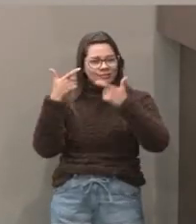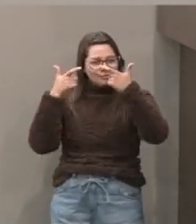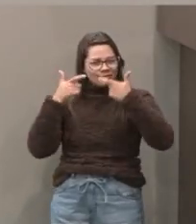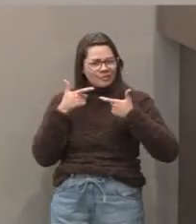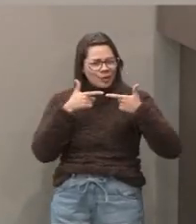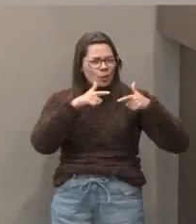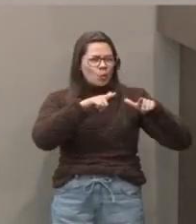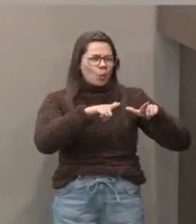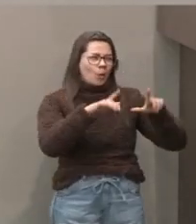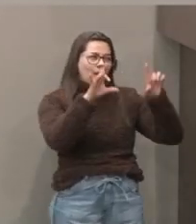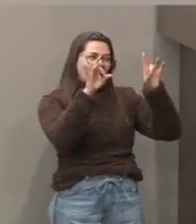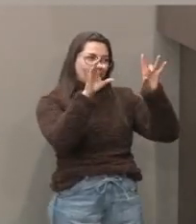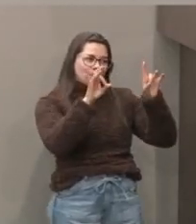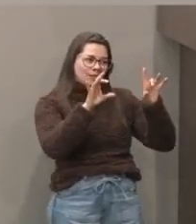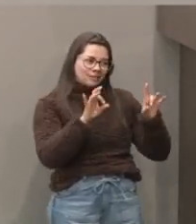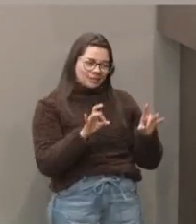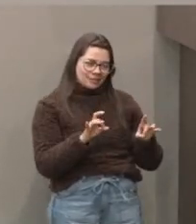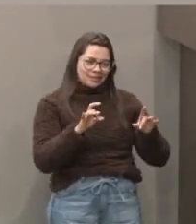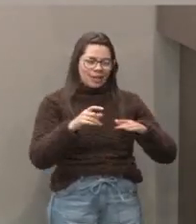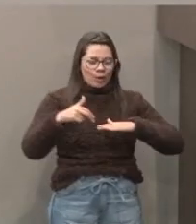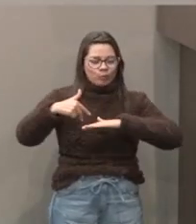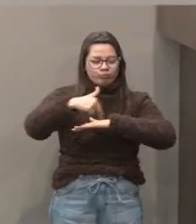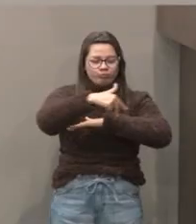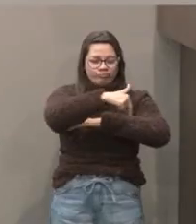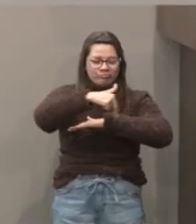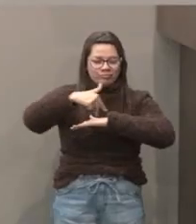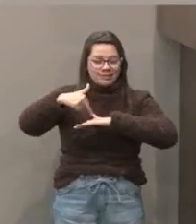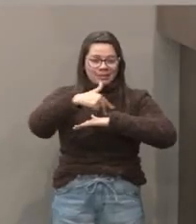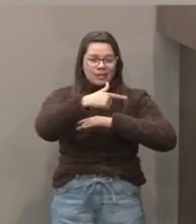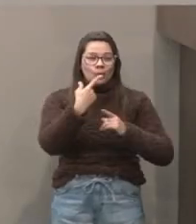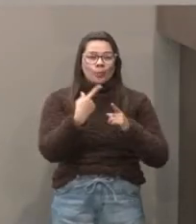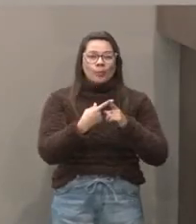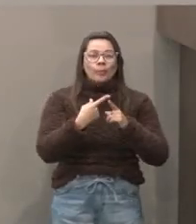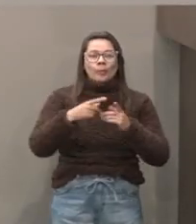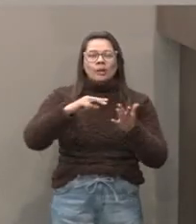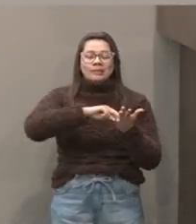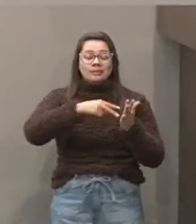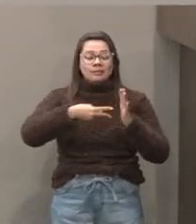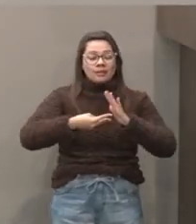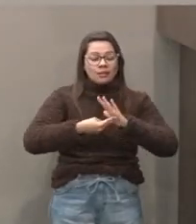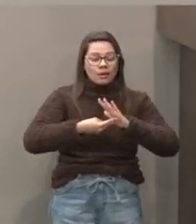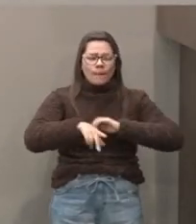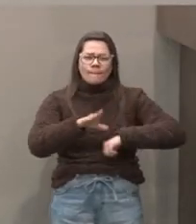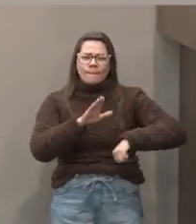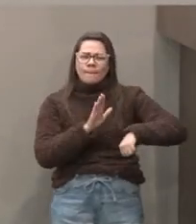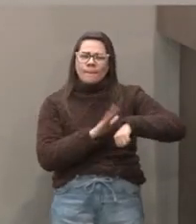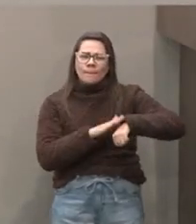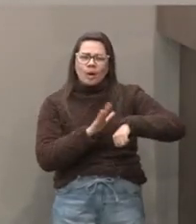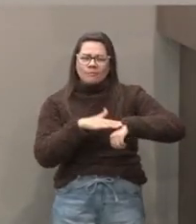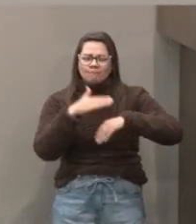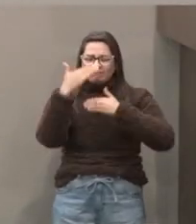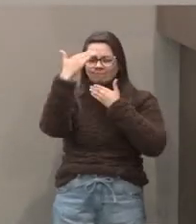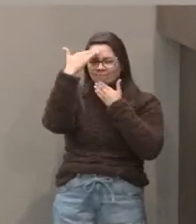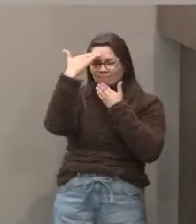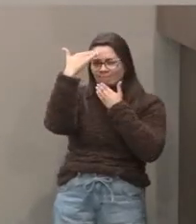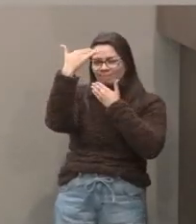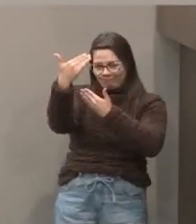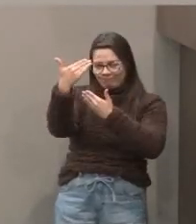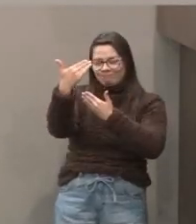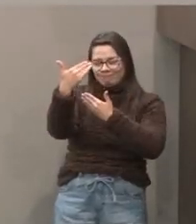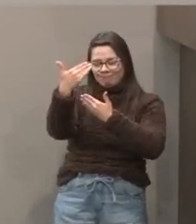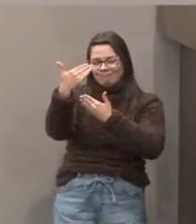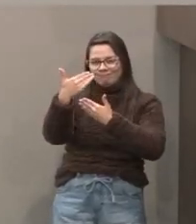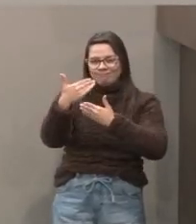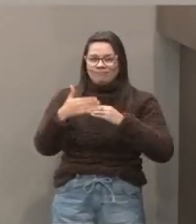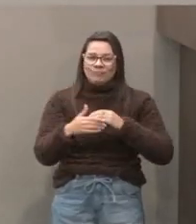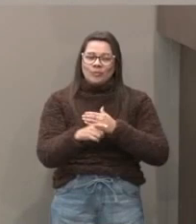muito especial nos nossos corredores, porque significa um momento de agradecimento